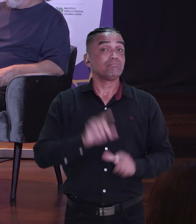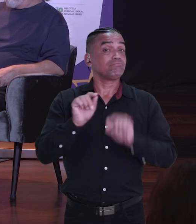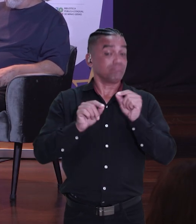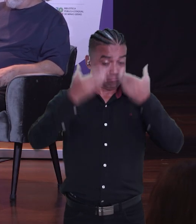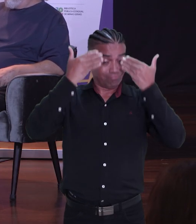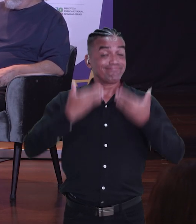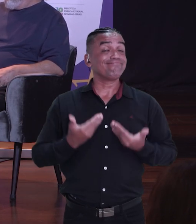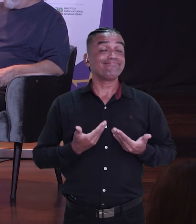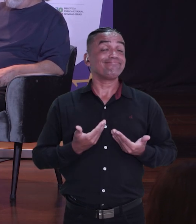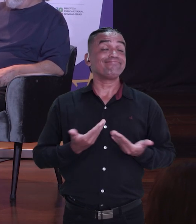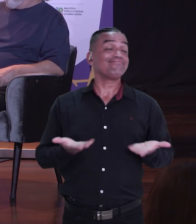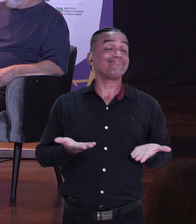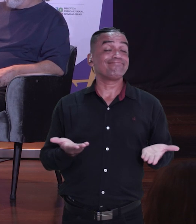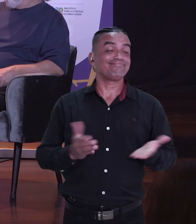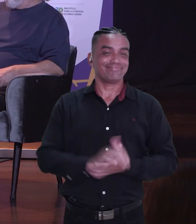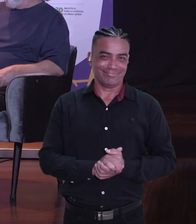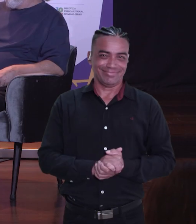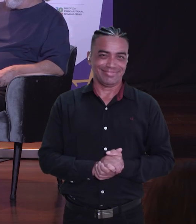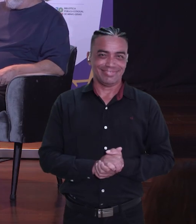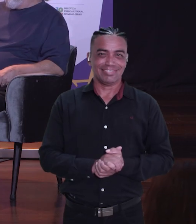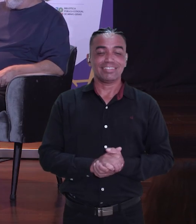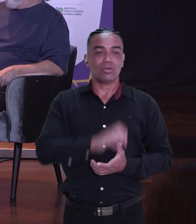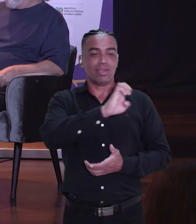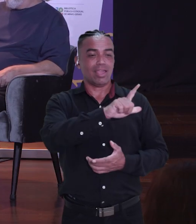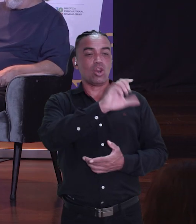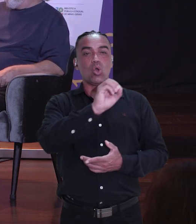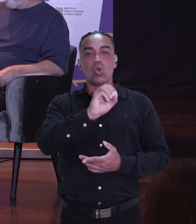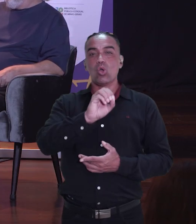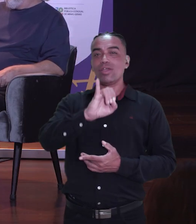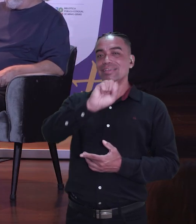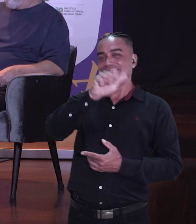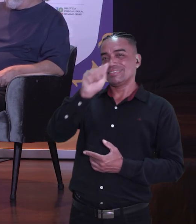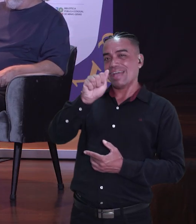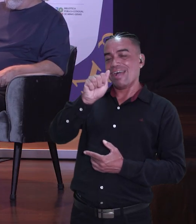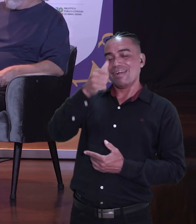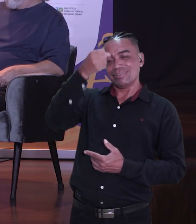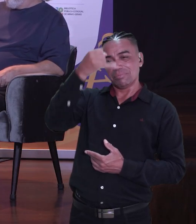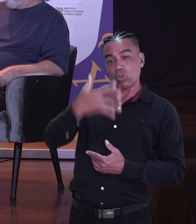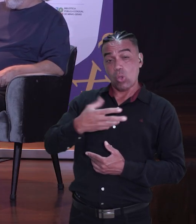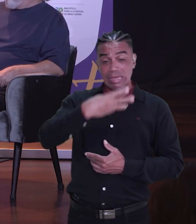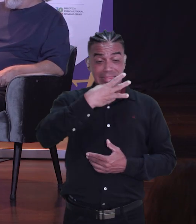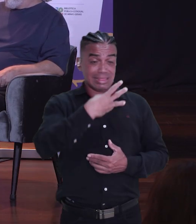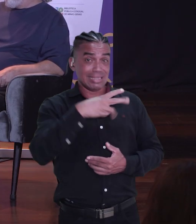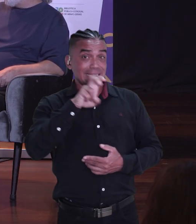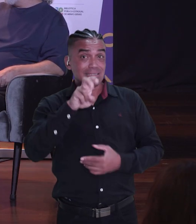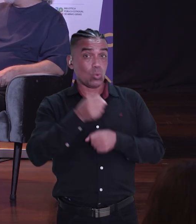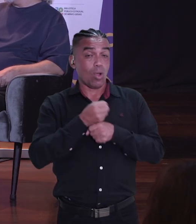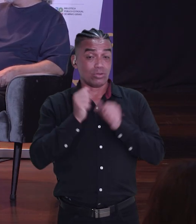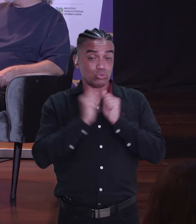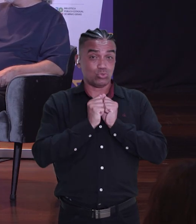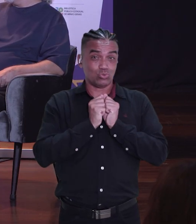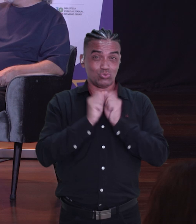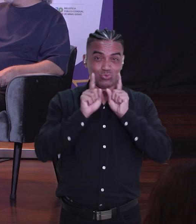Quer que você fale de mim? Bom, como a Heloísa falou, estamos juntos há 35 anos, sendo